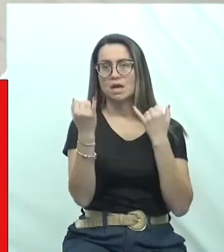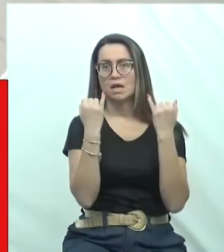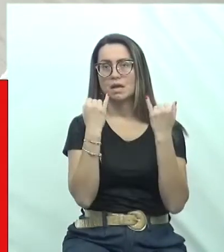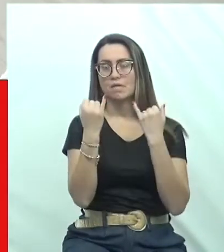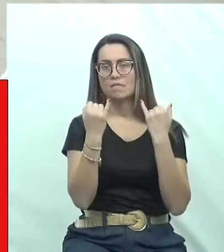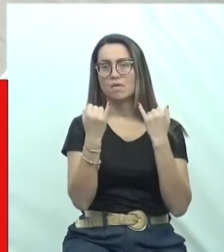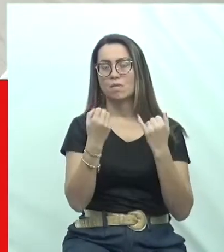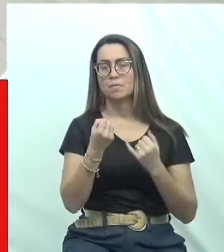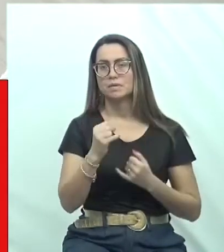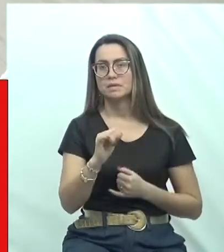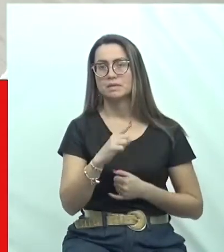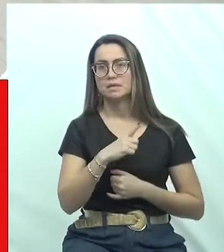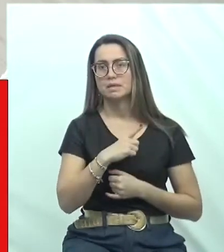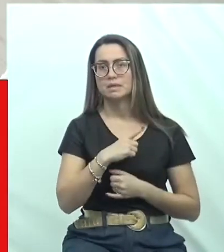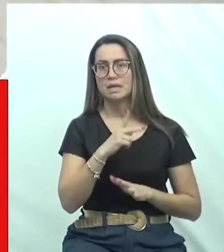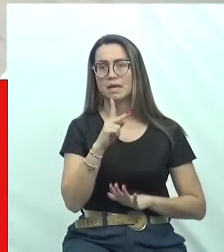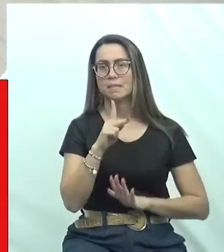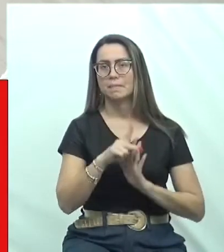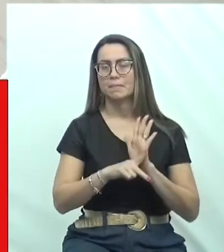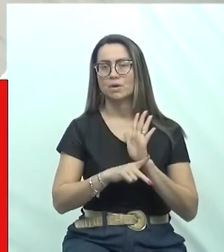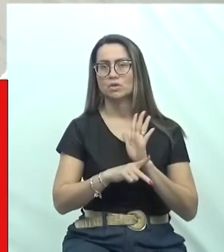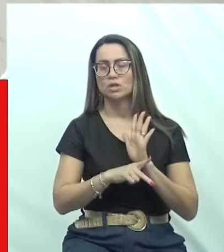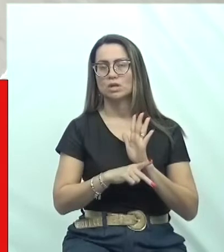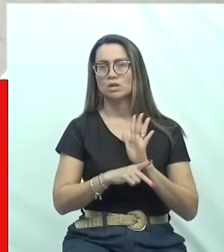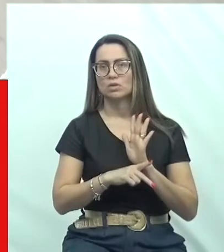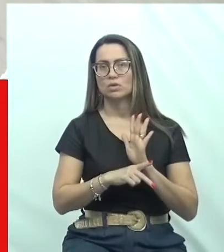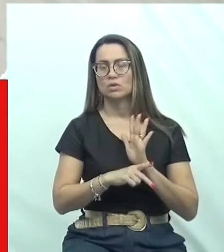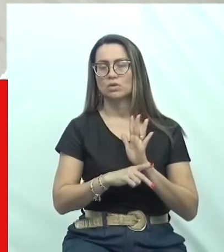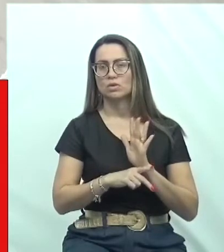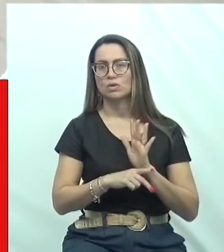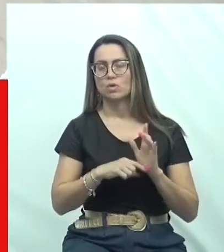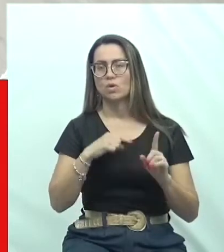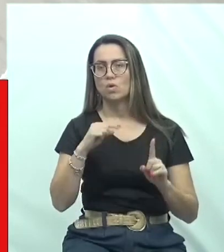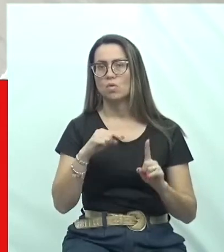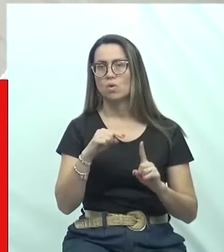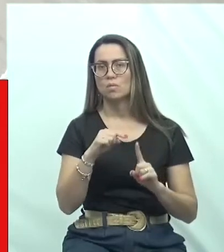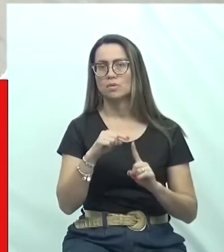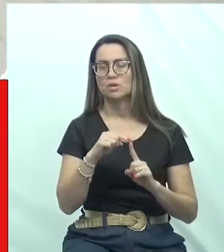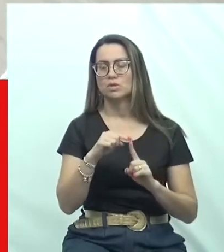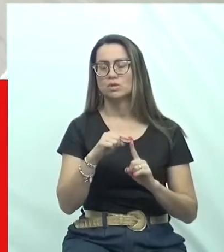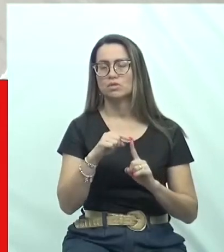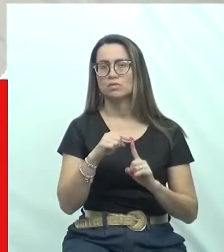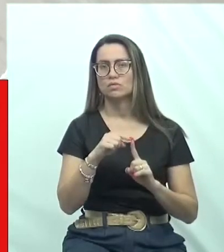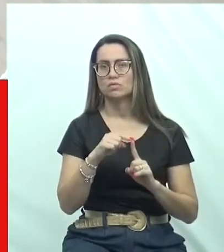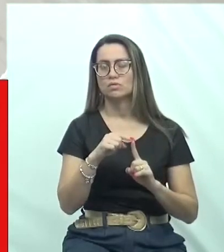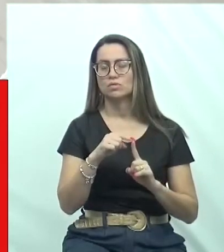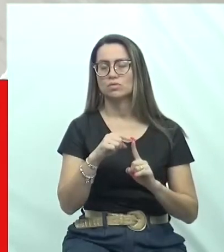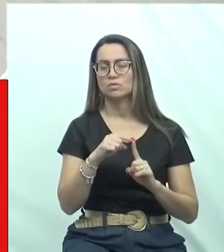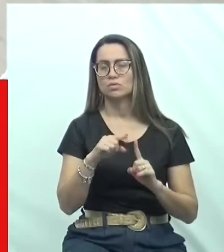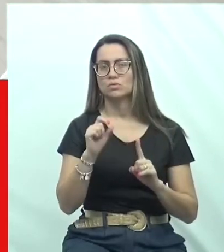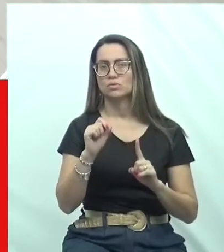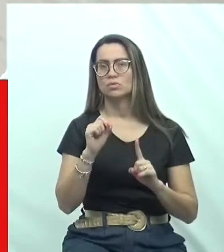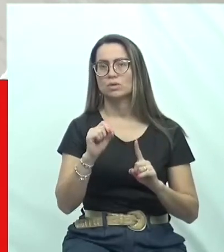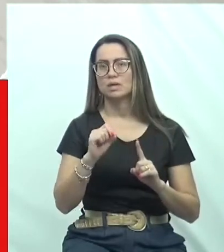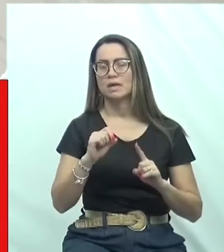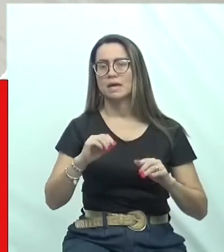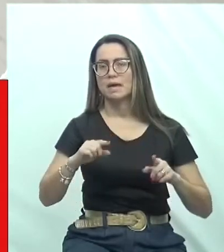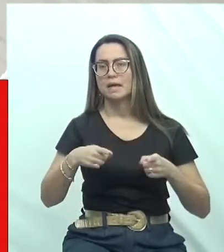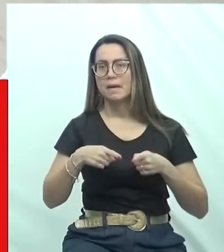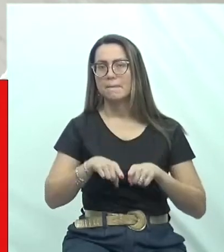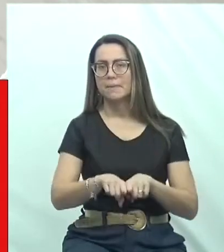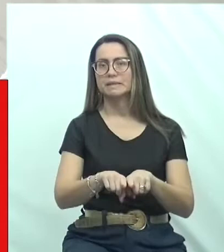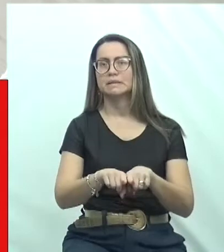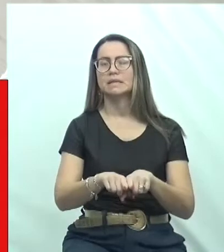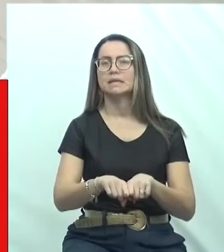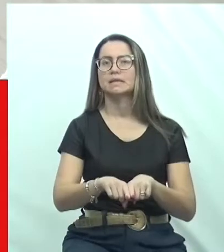se existe algum projeto com intuito de poder do poder público firmar parcerias com as